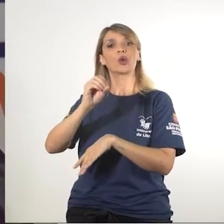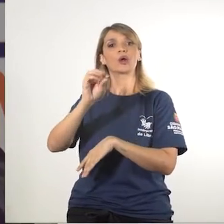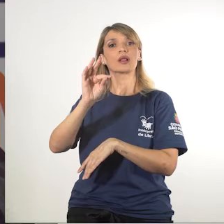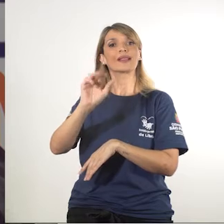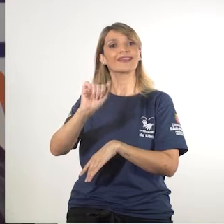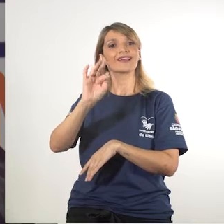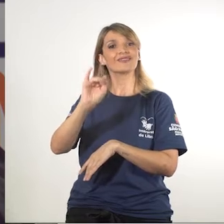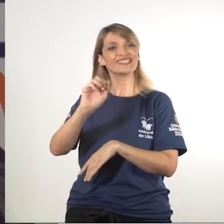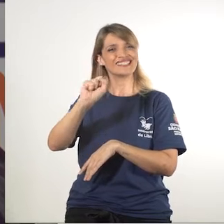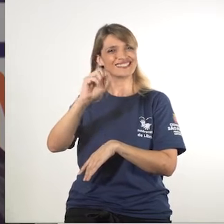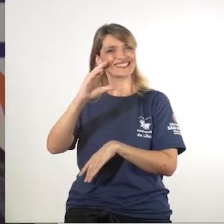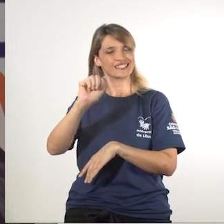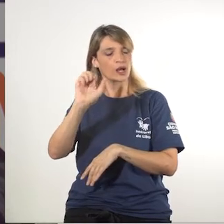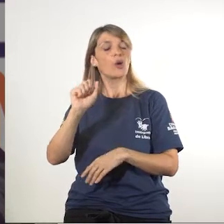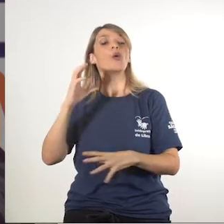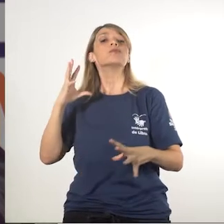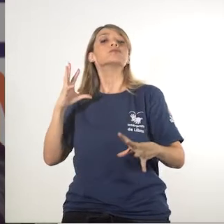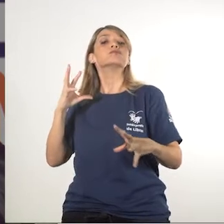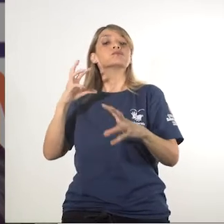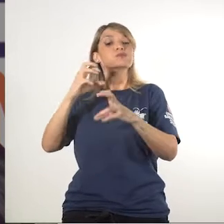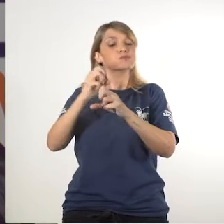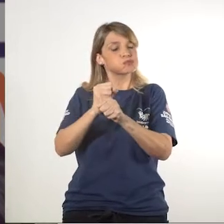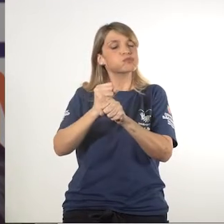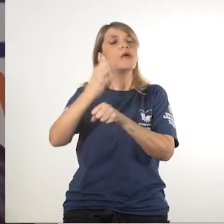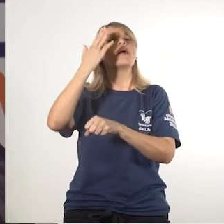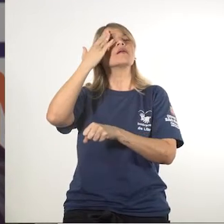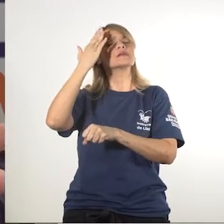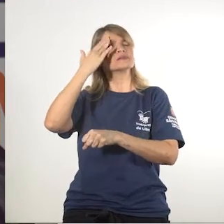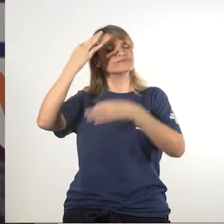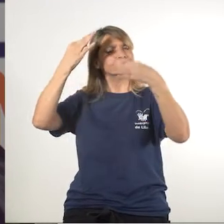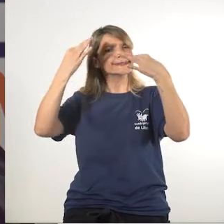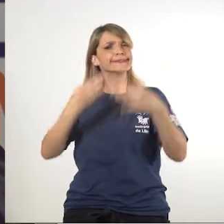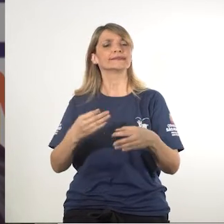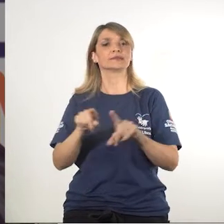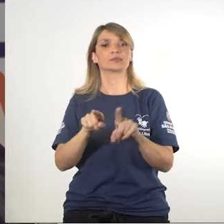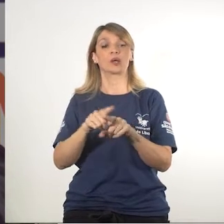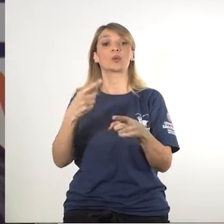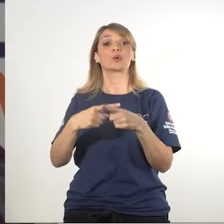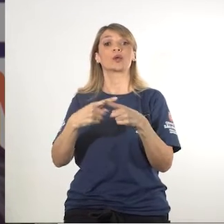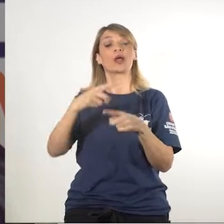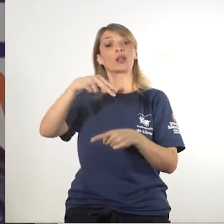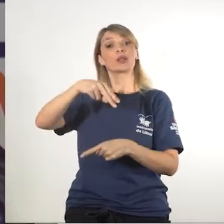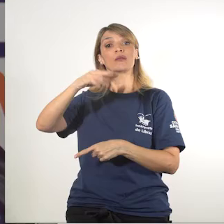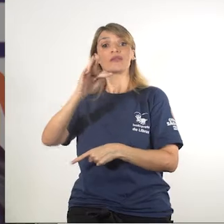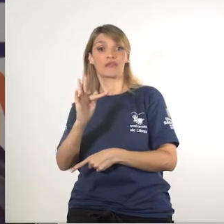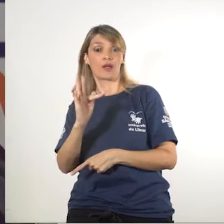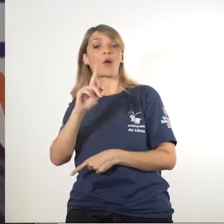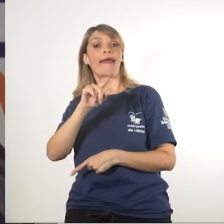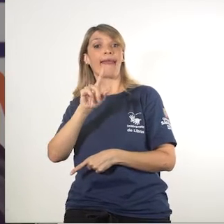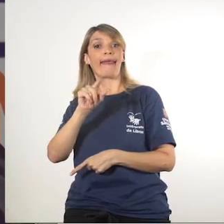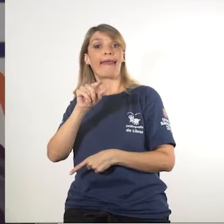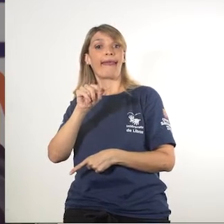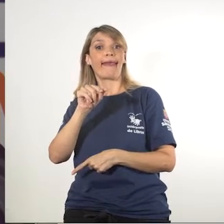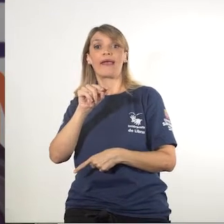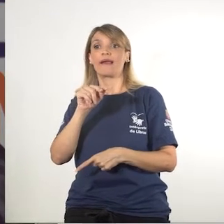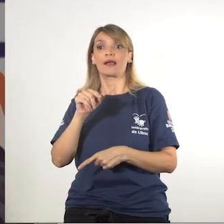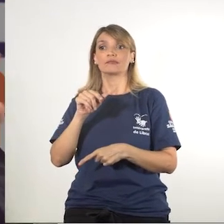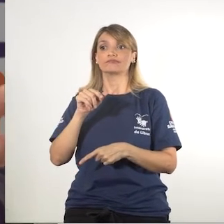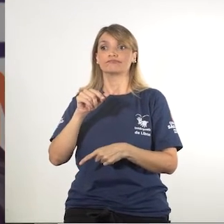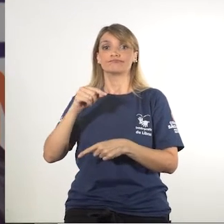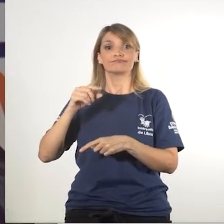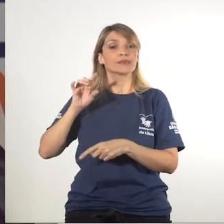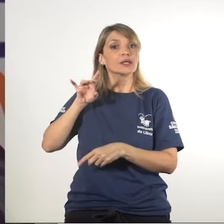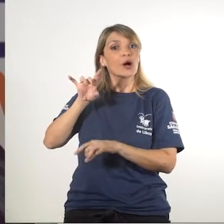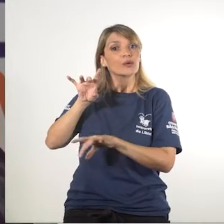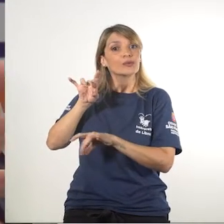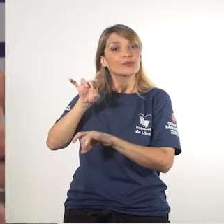temos essa contagem de forma muito objetiva, porque hoje as notas fiscais na cidade são eletrônicas. E, então,